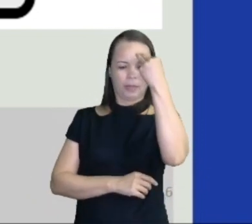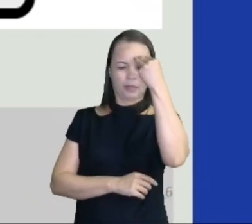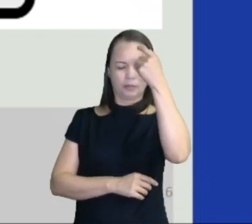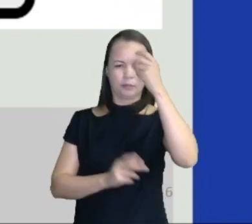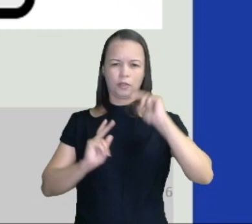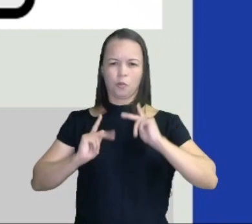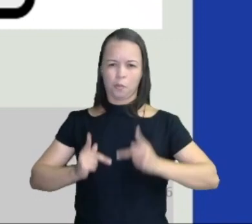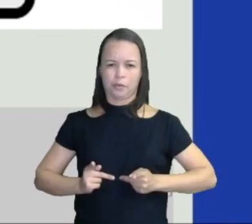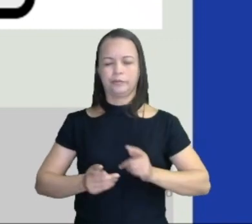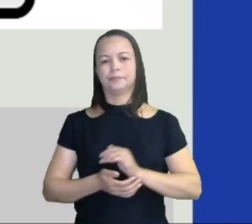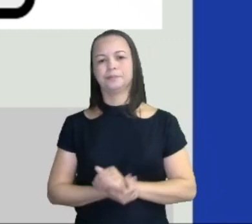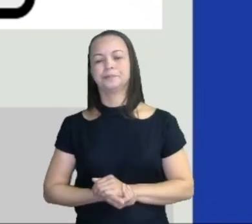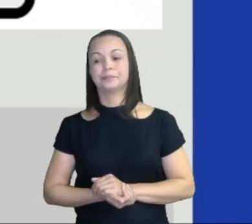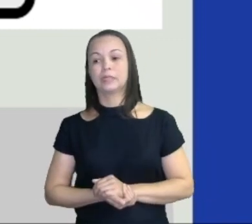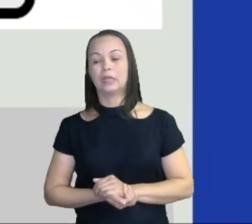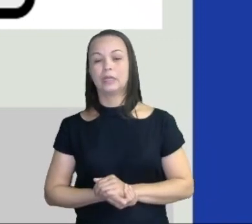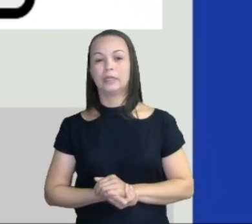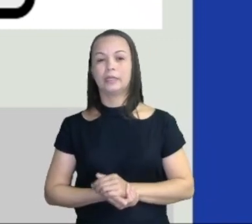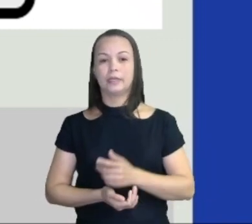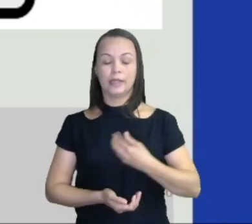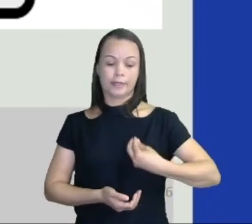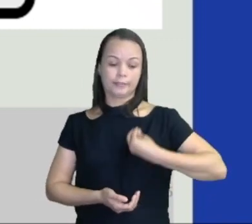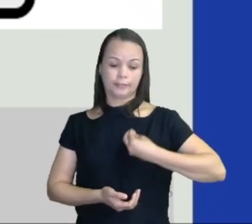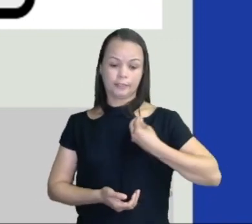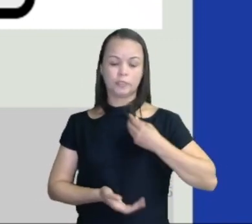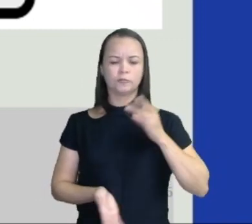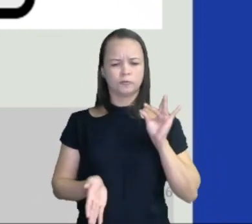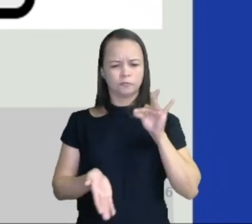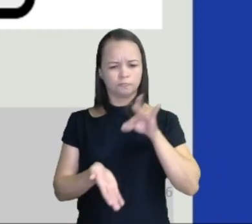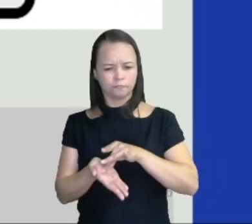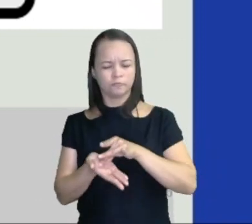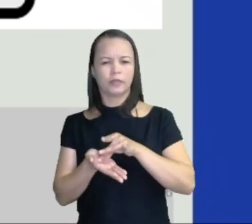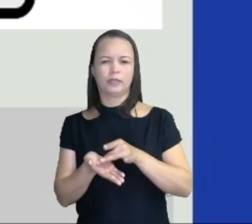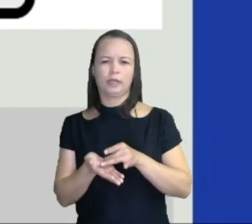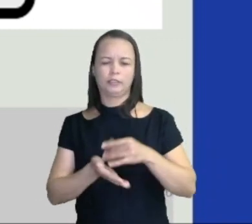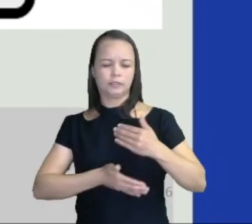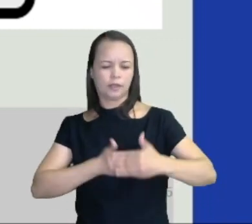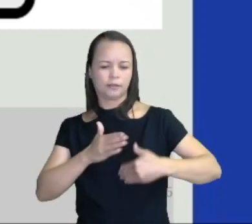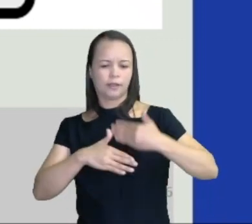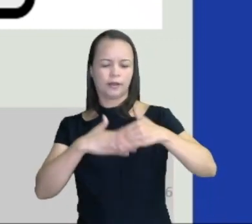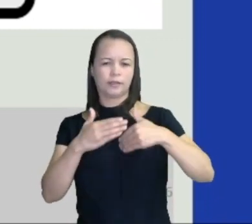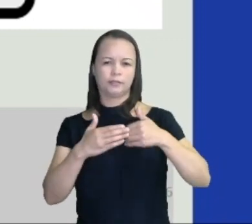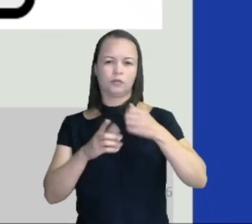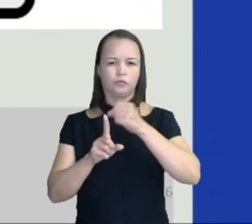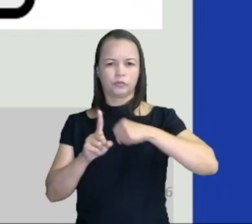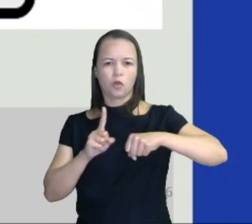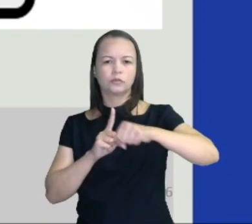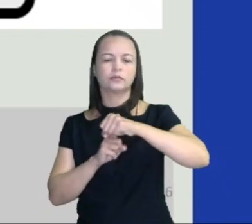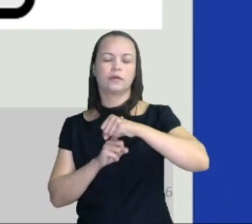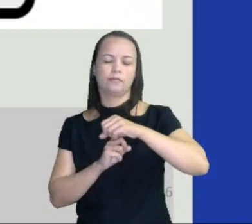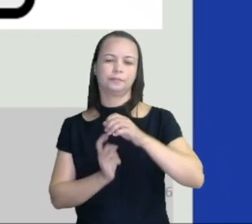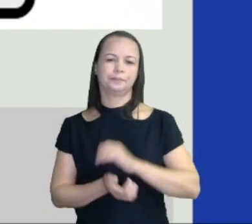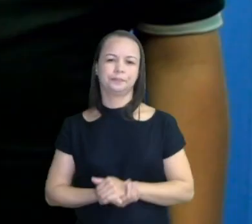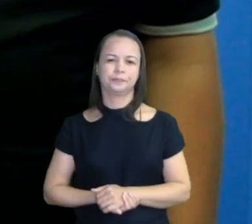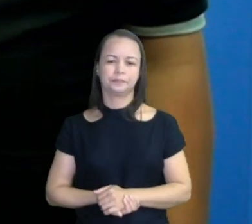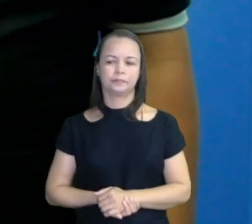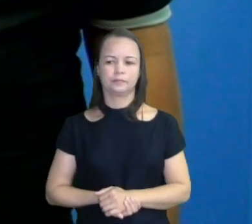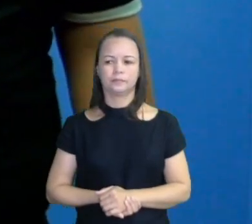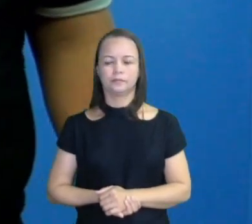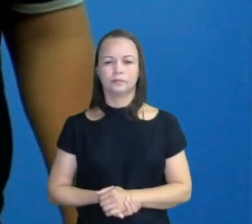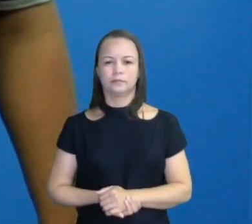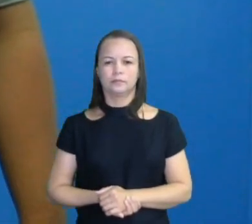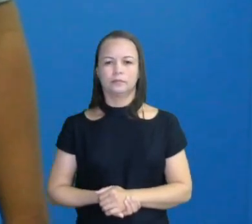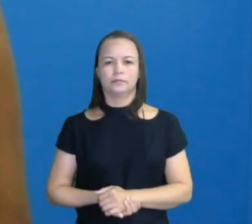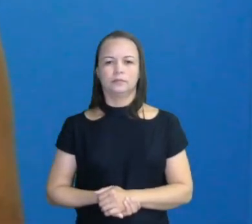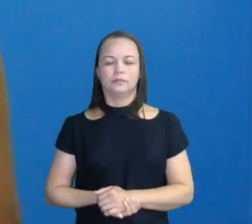ele existe de fato na interação social. Tá certo? Volta para